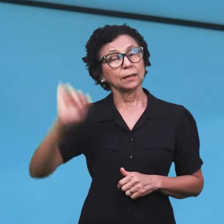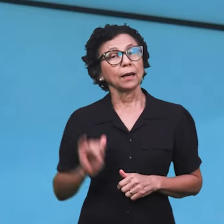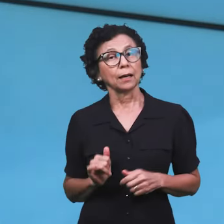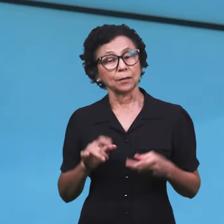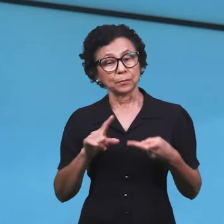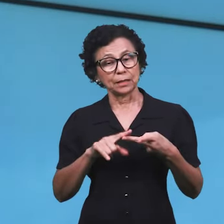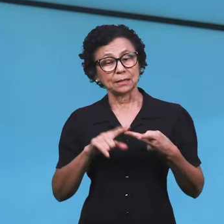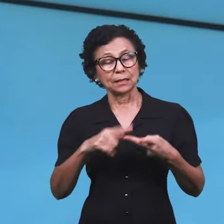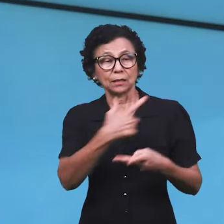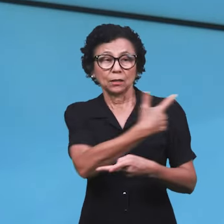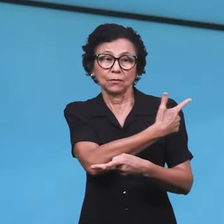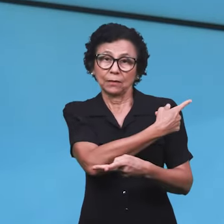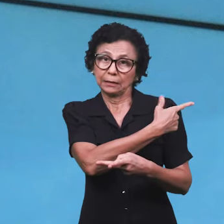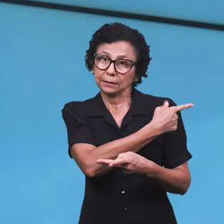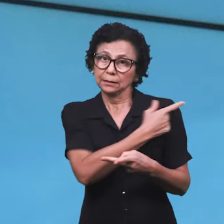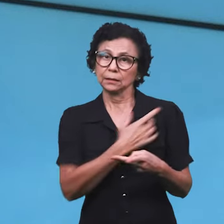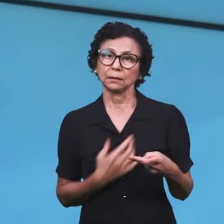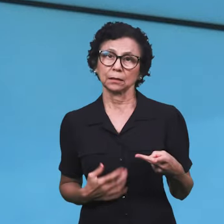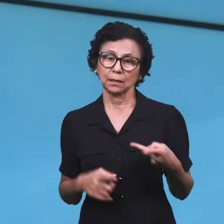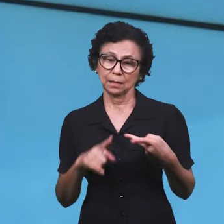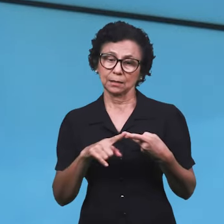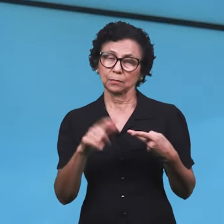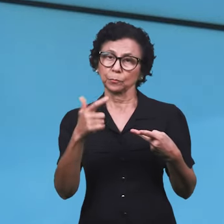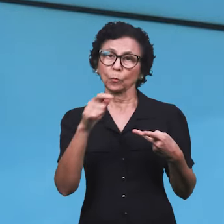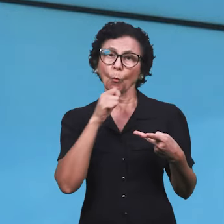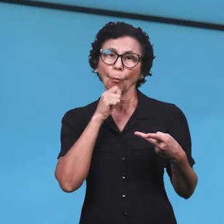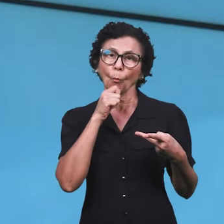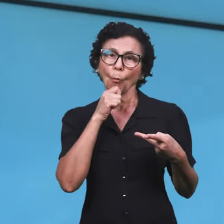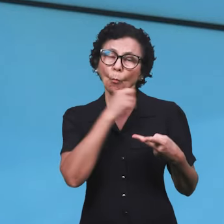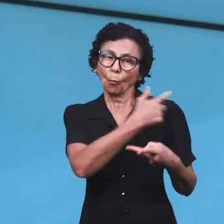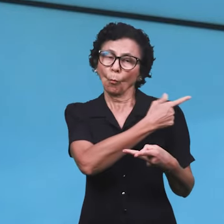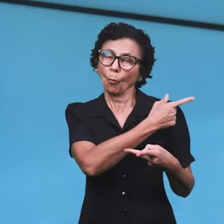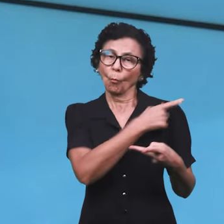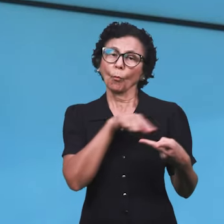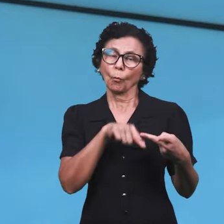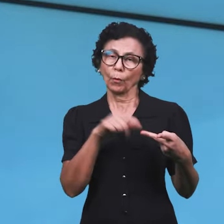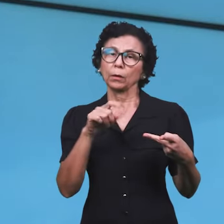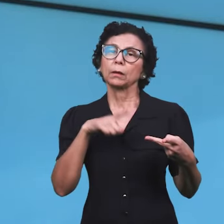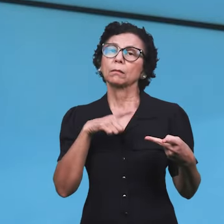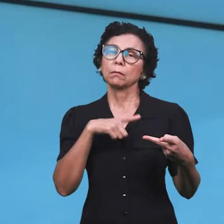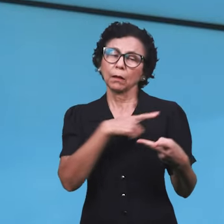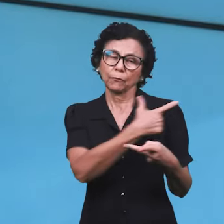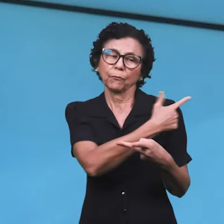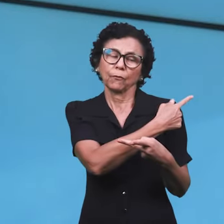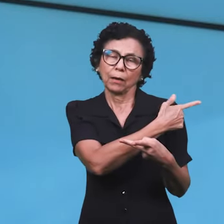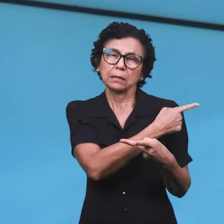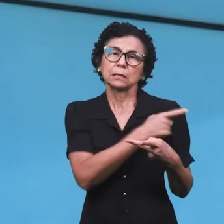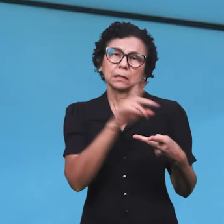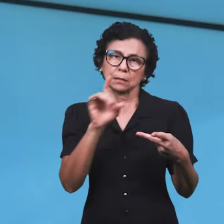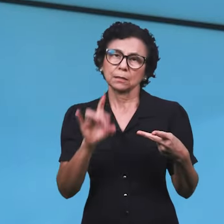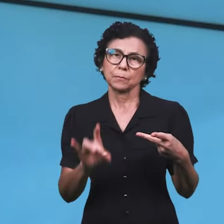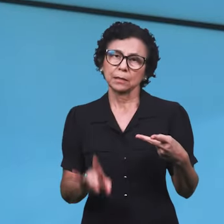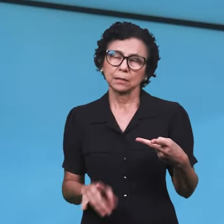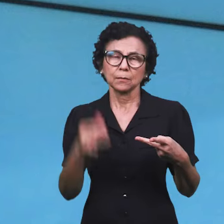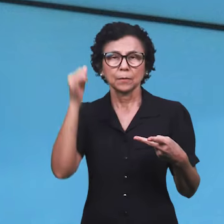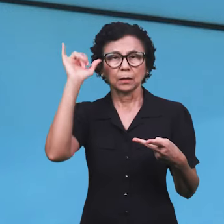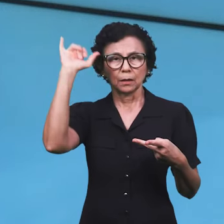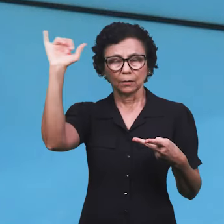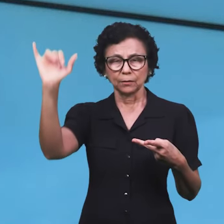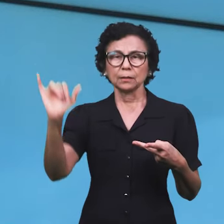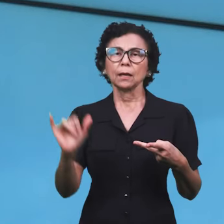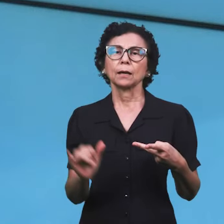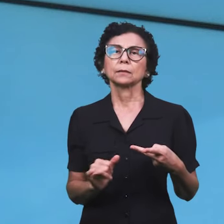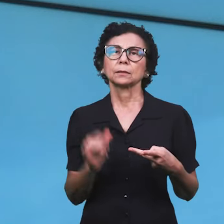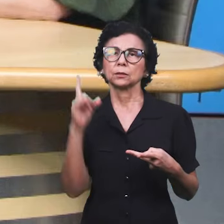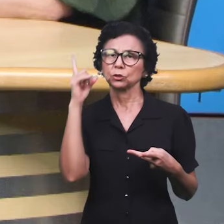Então, o resfriado não tem vacina, mas a gripe, a gente tem a vacina da gripe, que a gente pode prevenir as complicações dessa doença